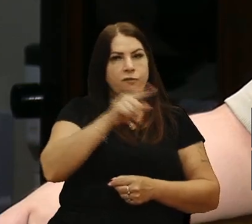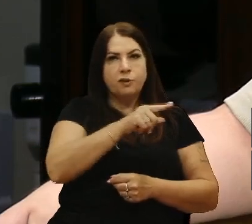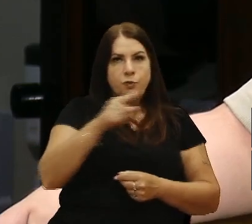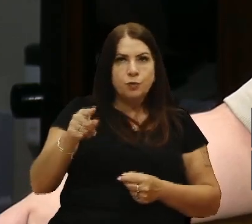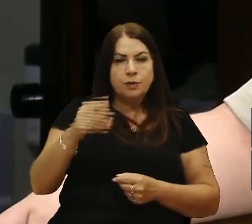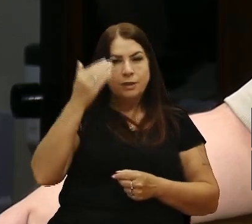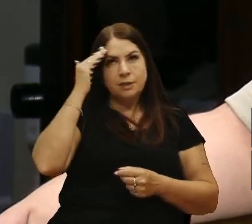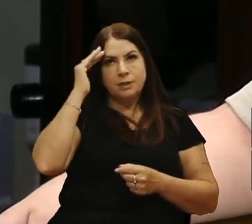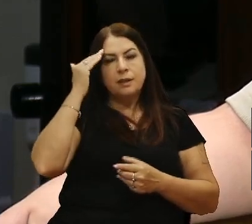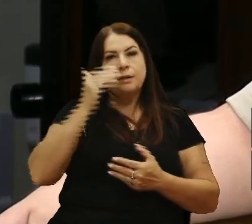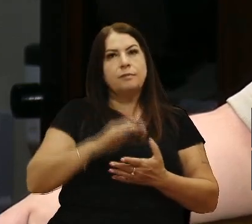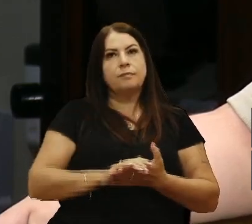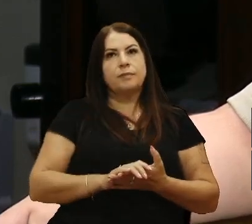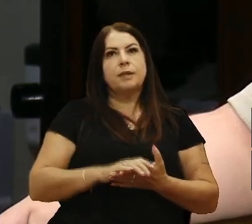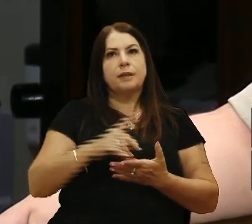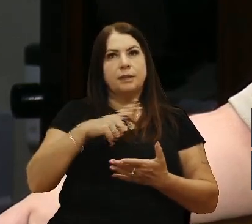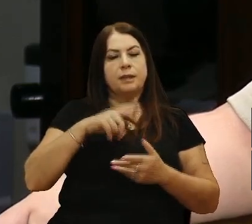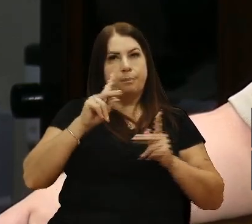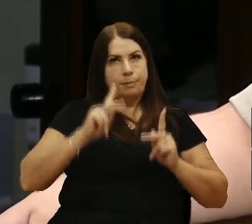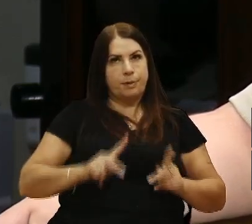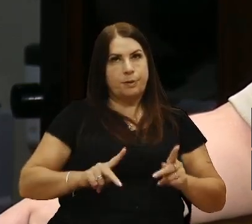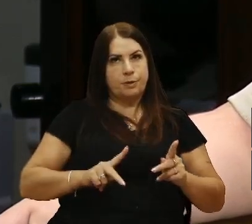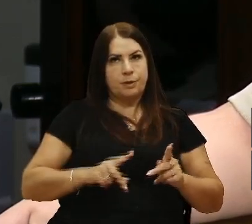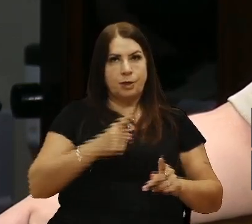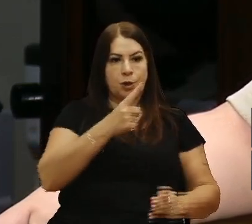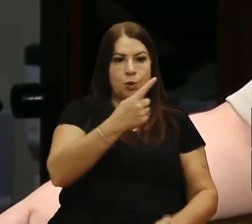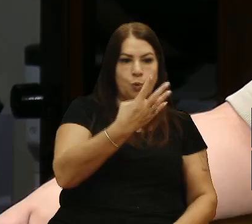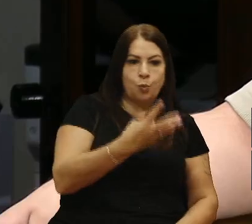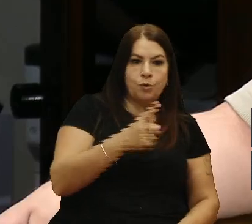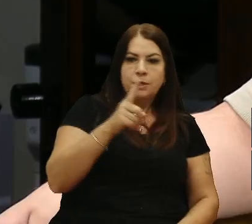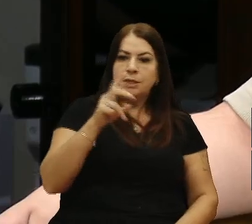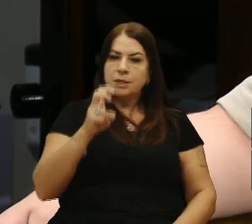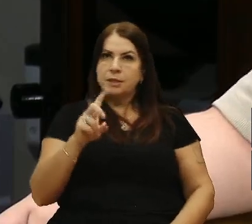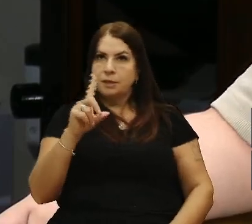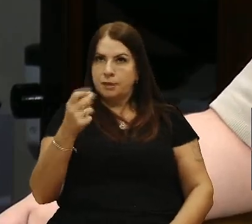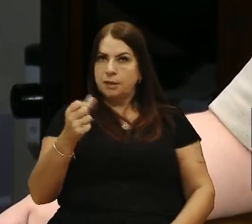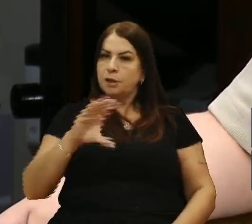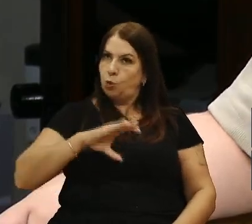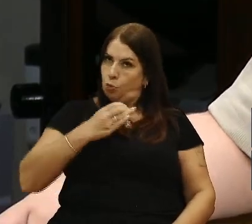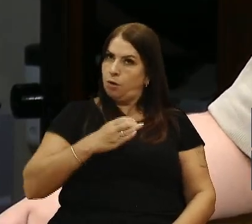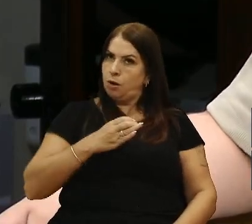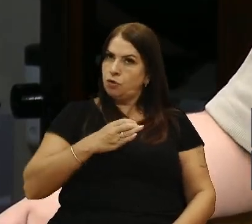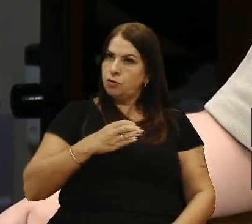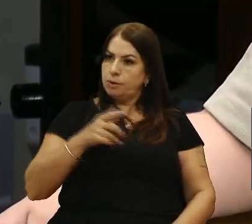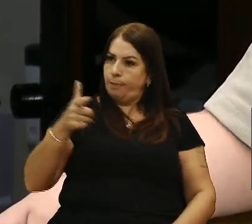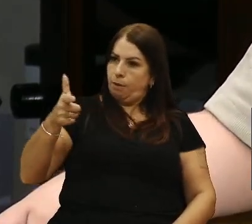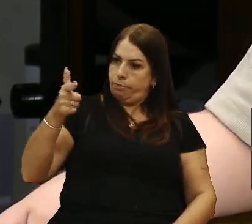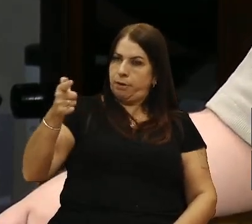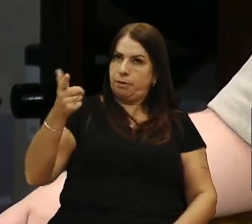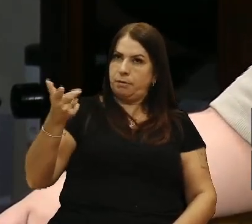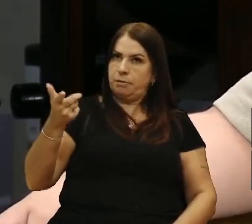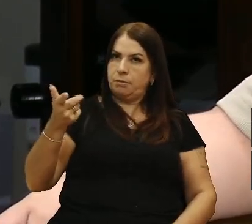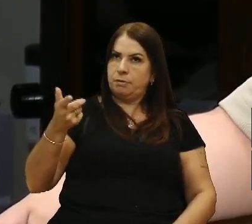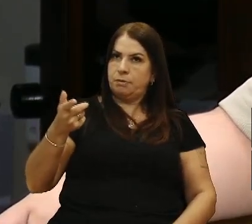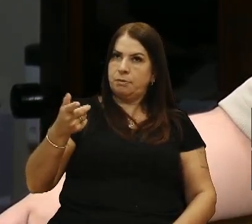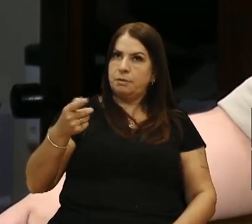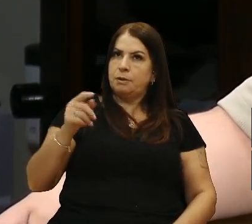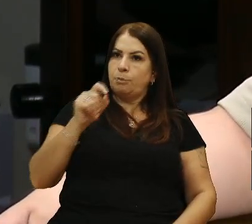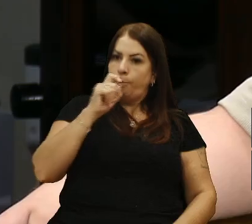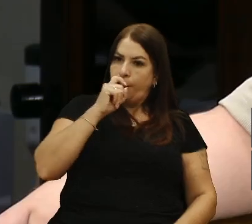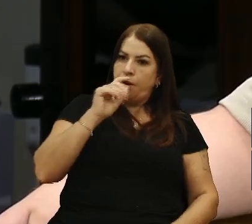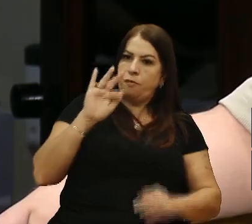e entender que existem pessoas com 14, 15, 16 anos que têm coragem para apontar uma arma na cara de um pai de